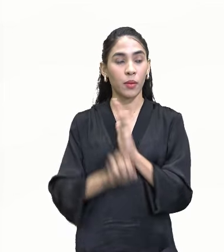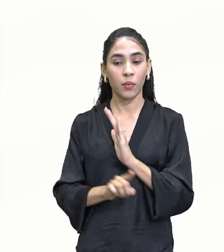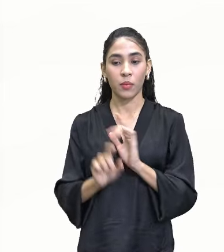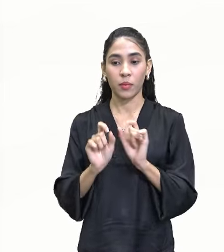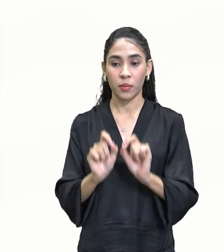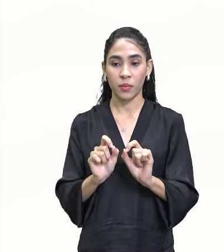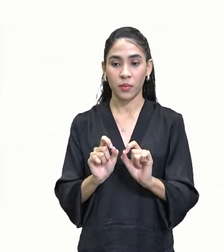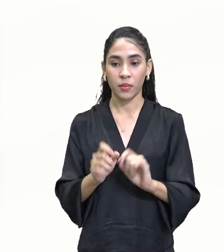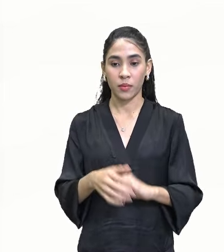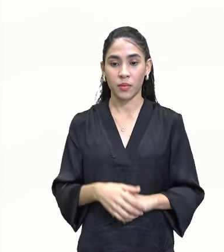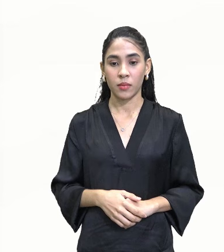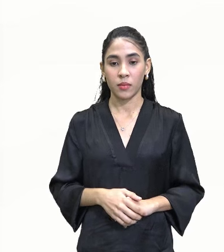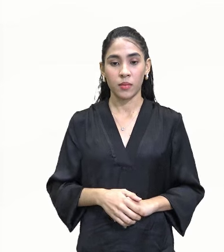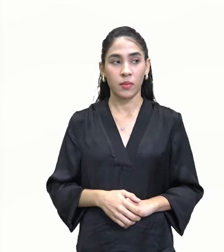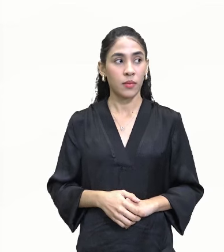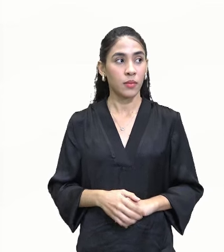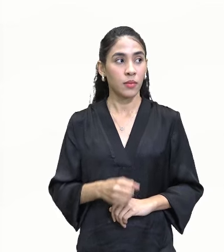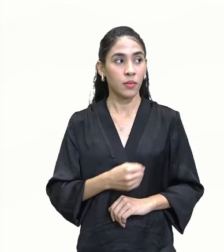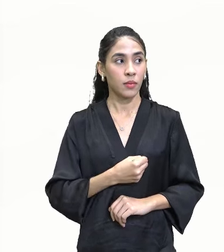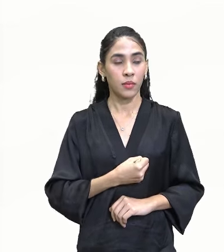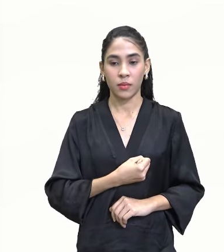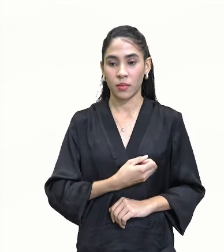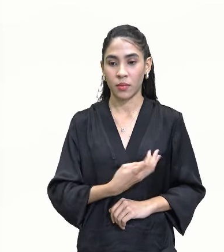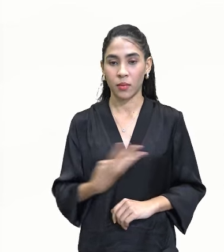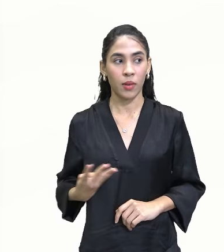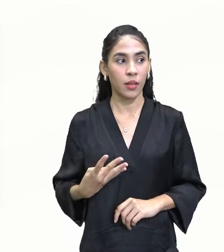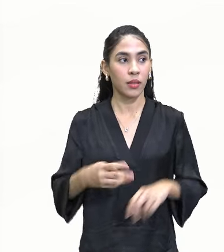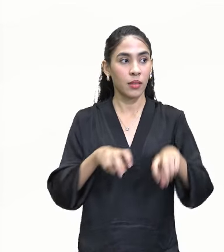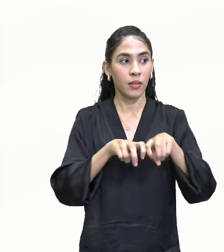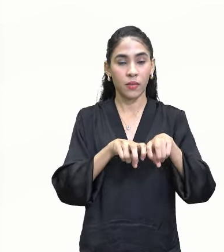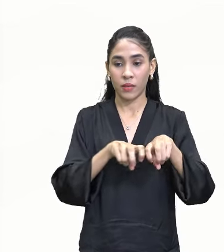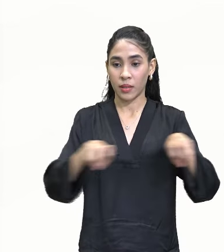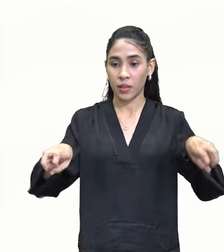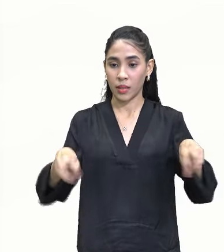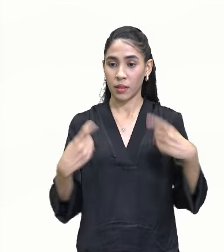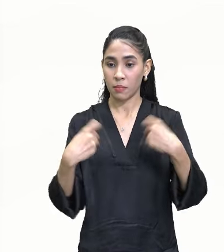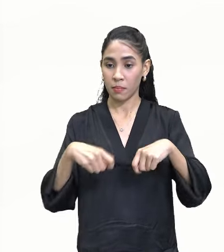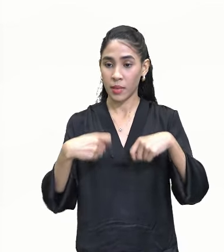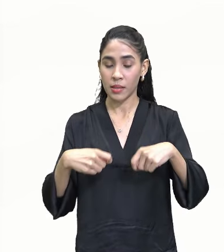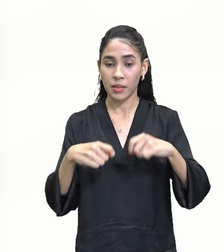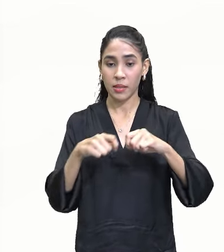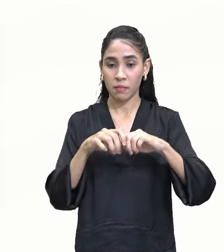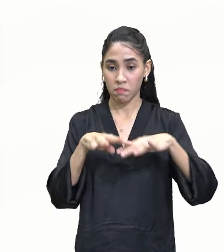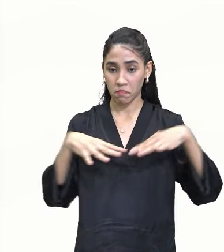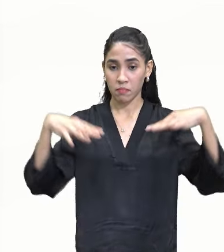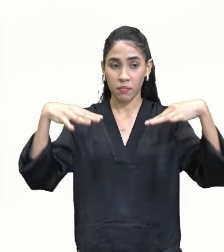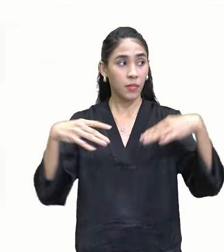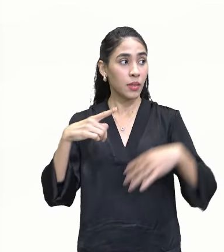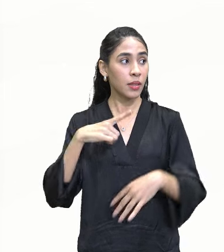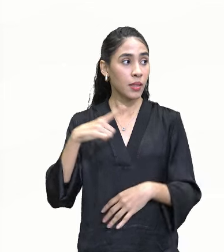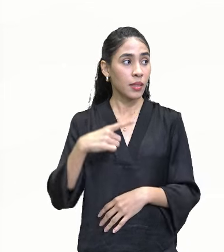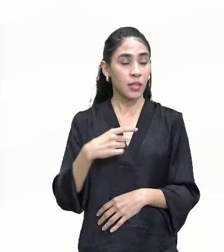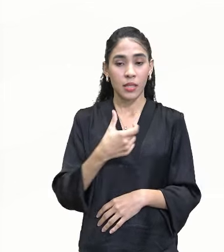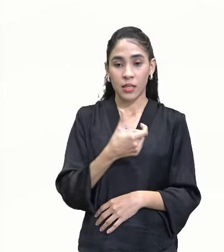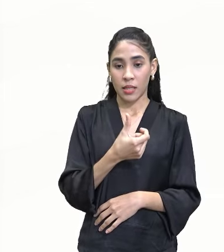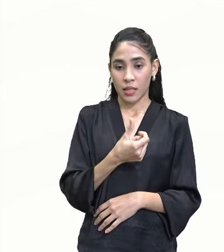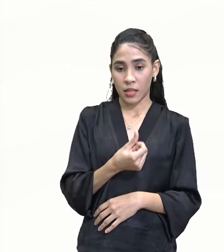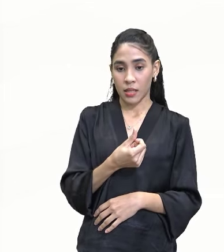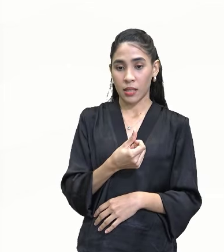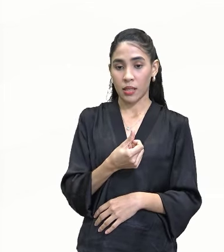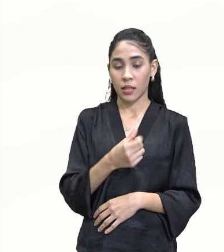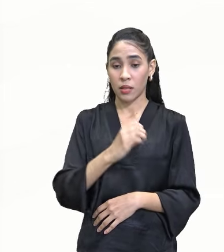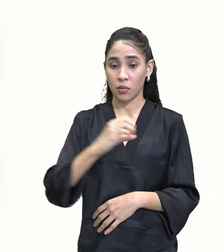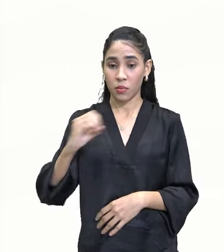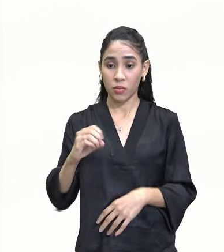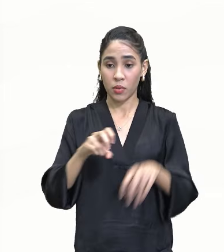quê? Quantas fileiras são necessárias para o teatro ter um total de 620 poltronas? Ou seja,